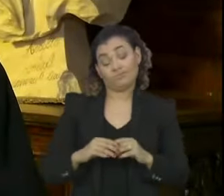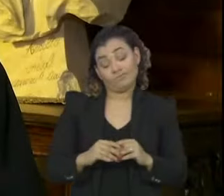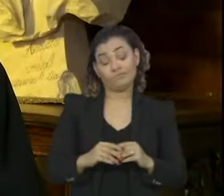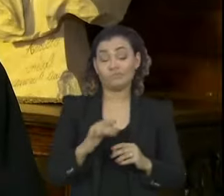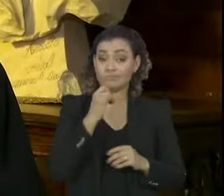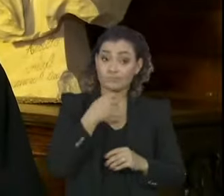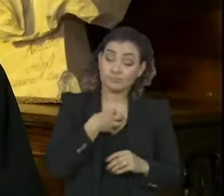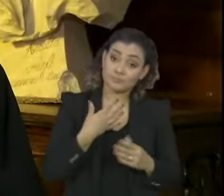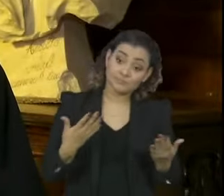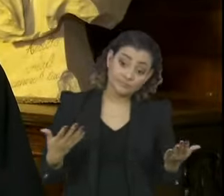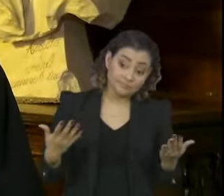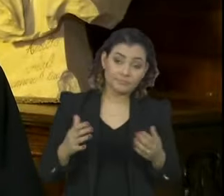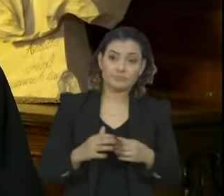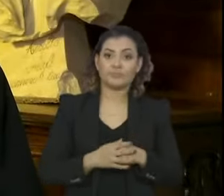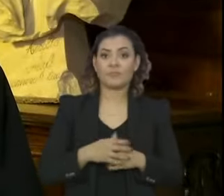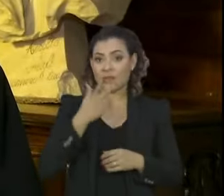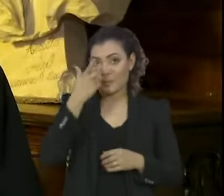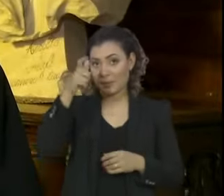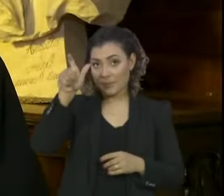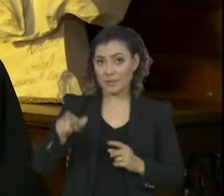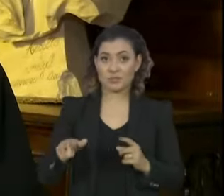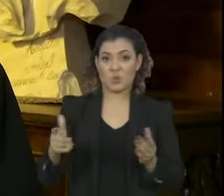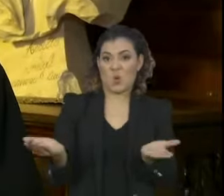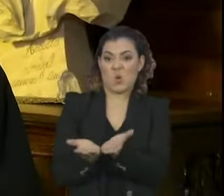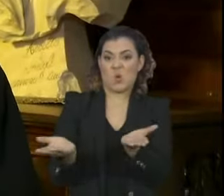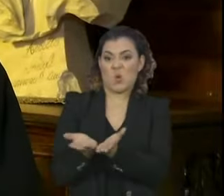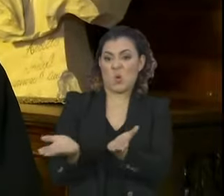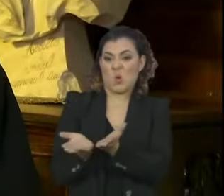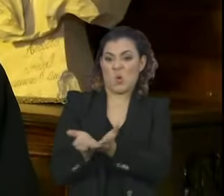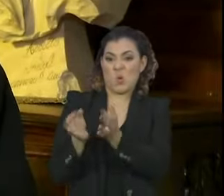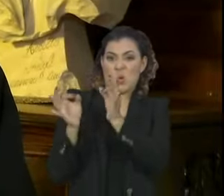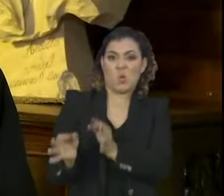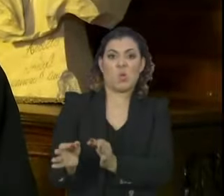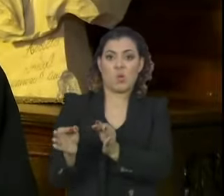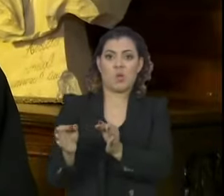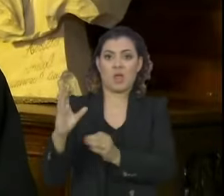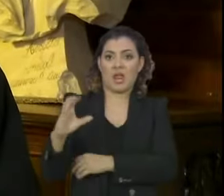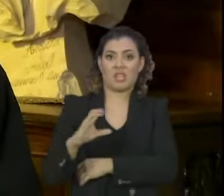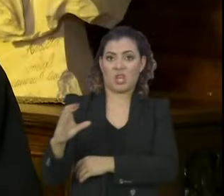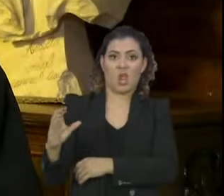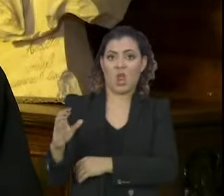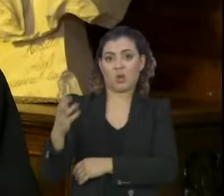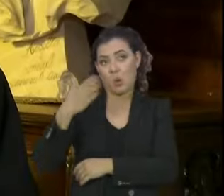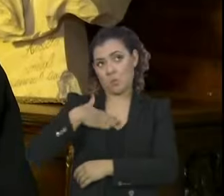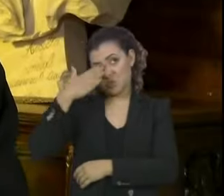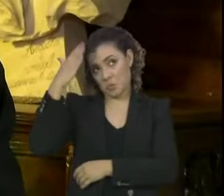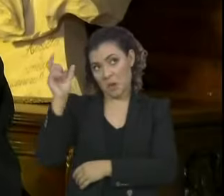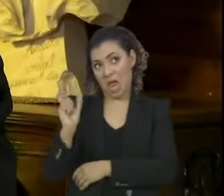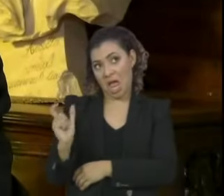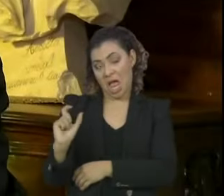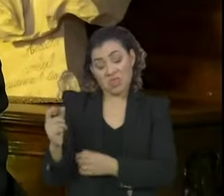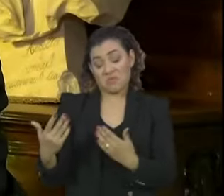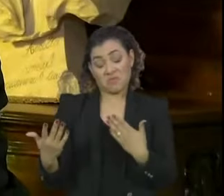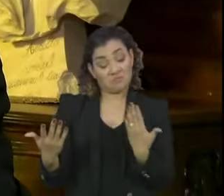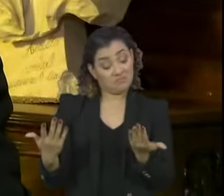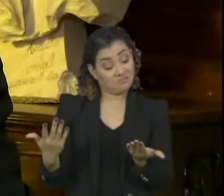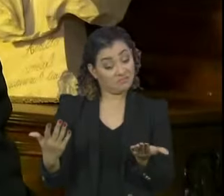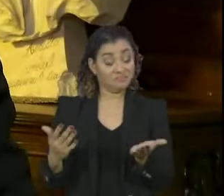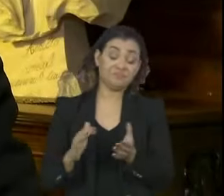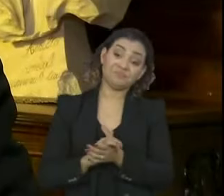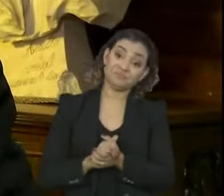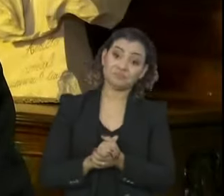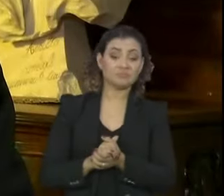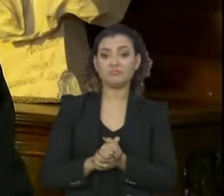dizer que alguém terrivelmente evangélico católico que fosse o muçulmano Creio que